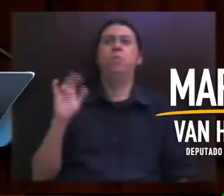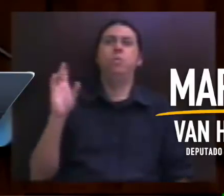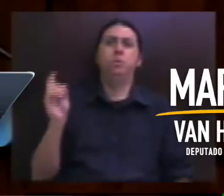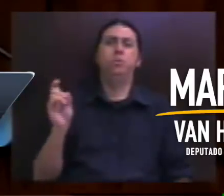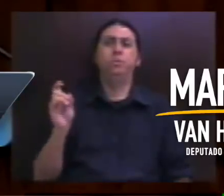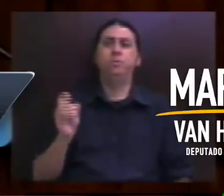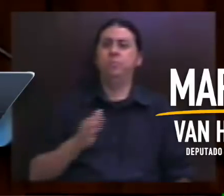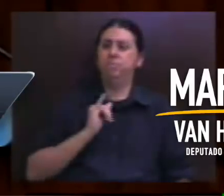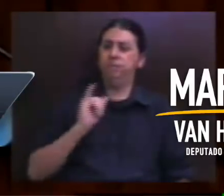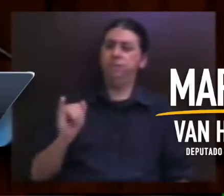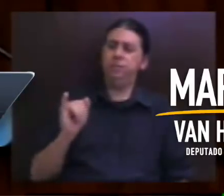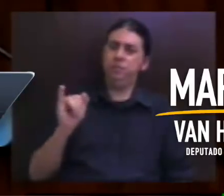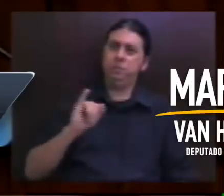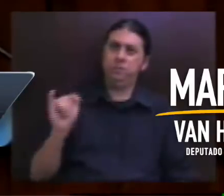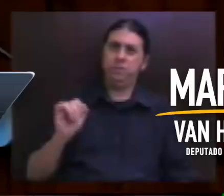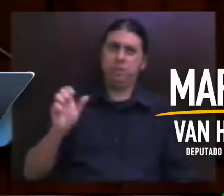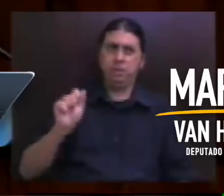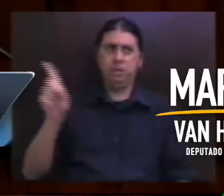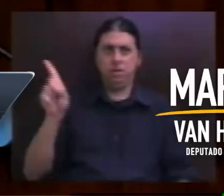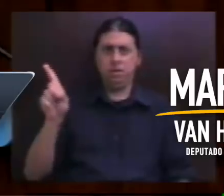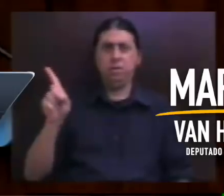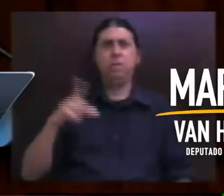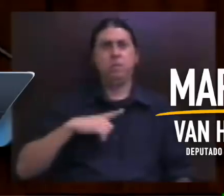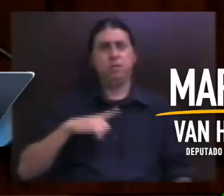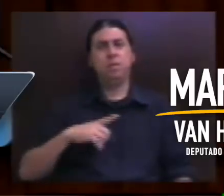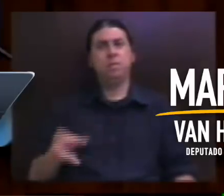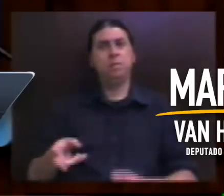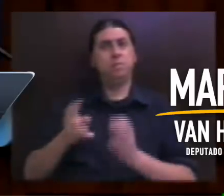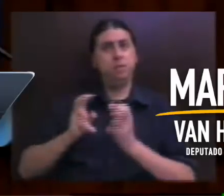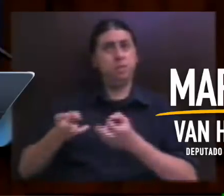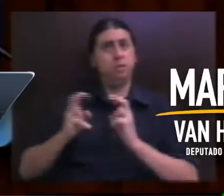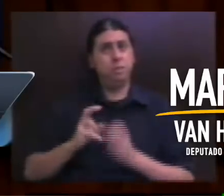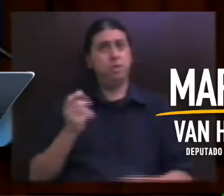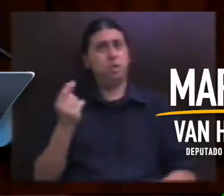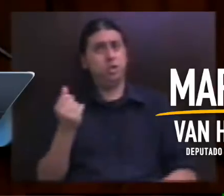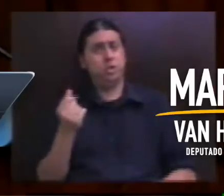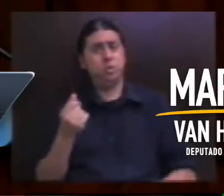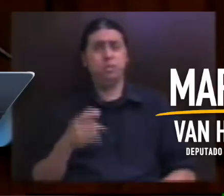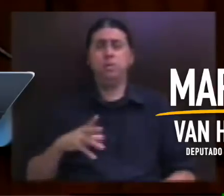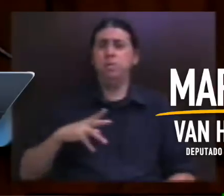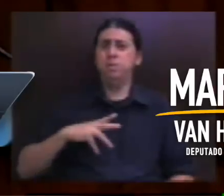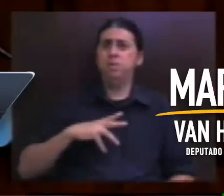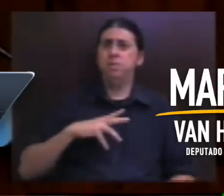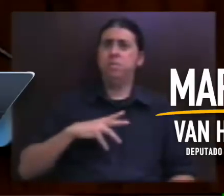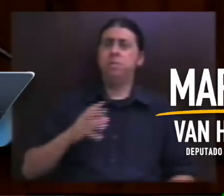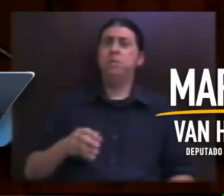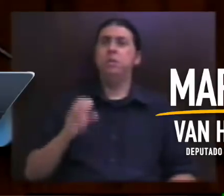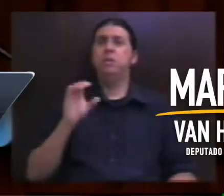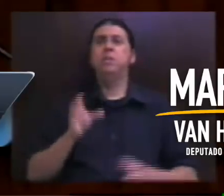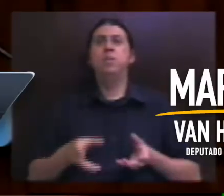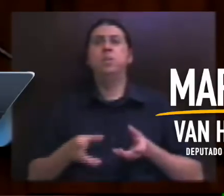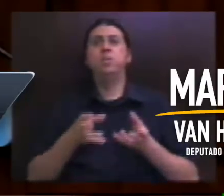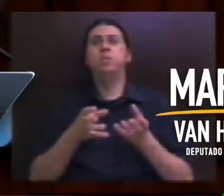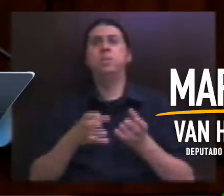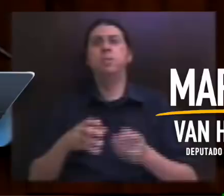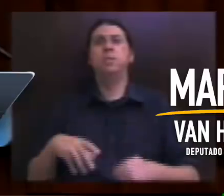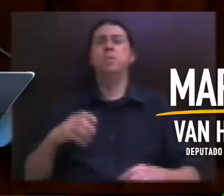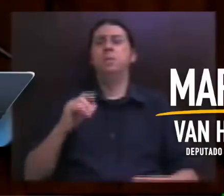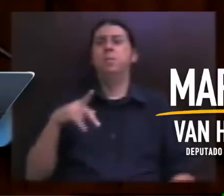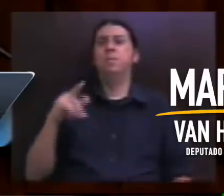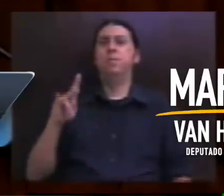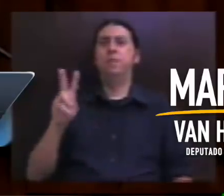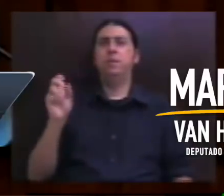Zilá Breitenbach. De um fundo para receber dinheiro da iniciativa privada. Outro projeto que está entre esses